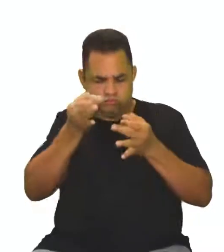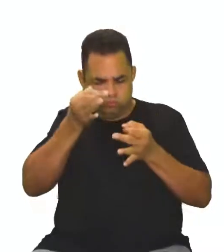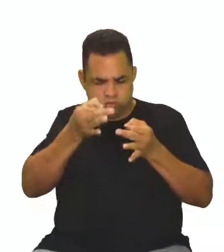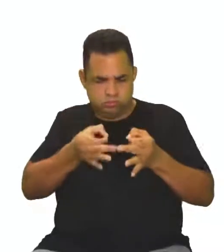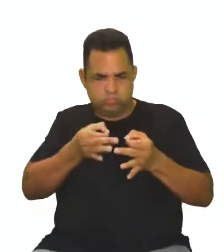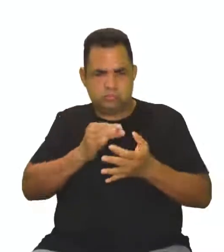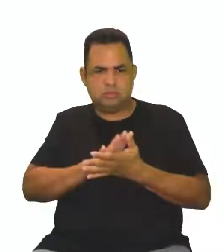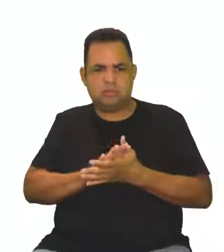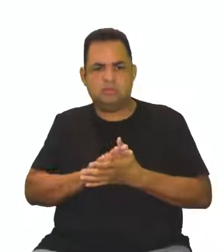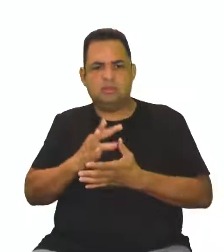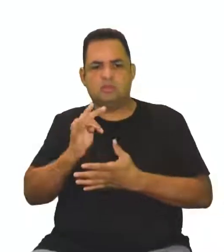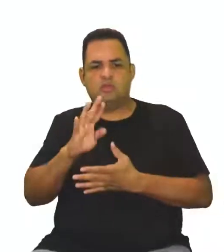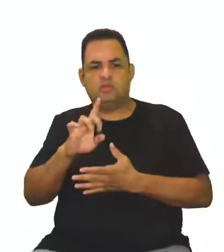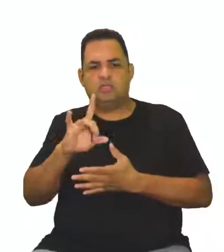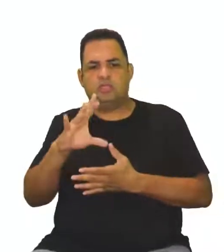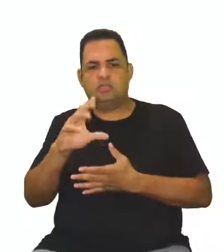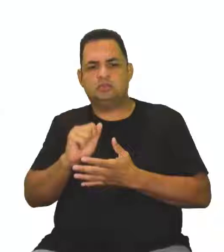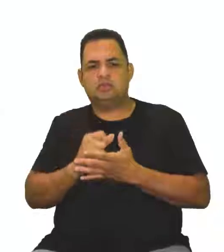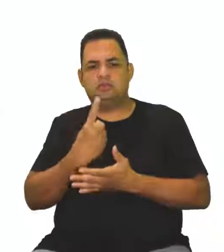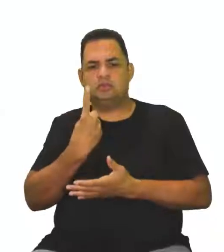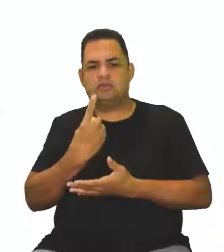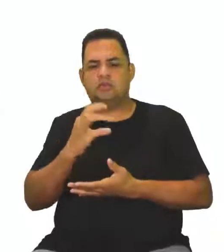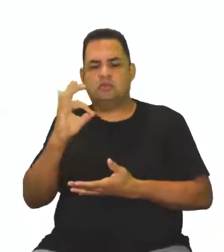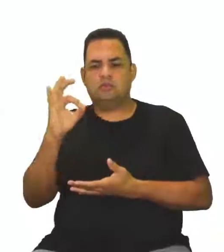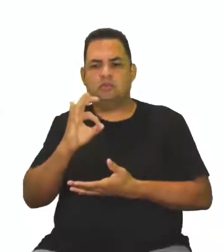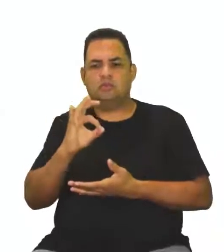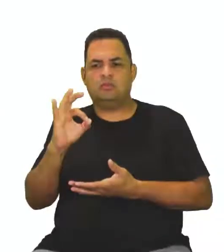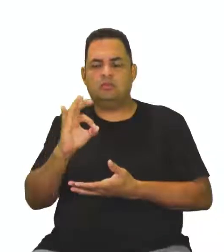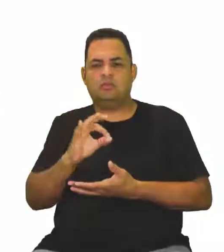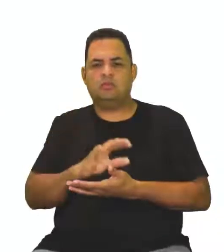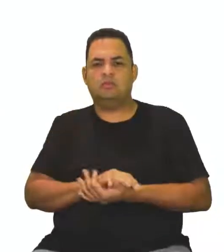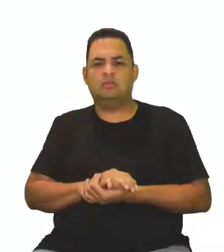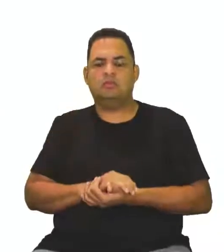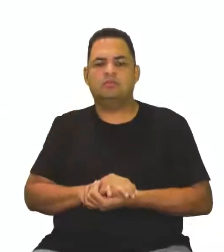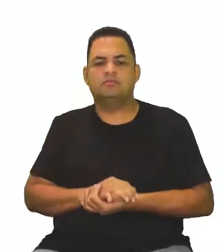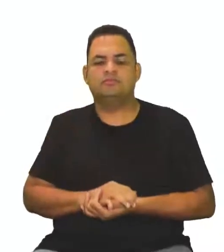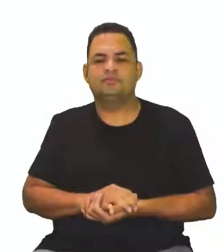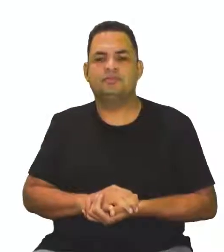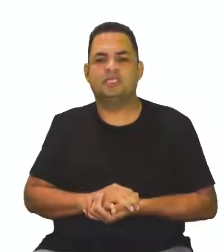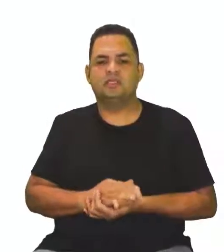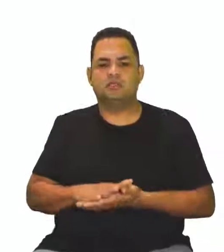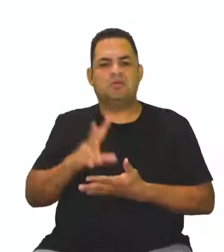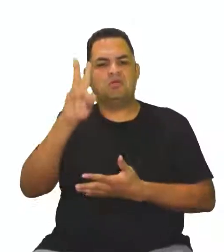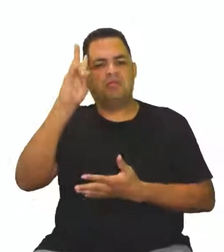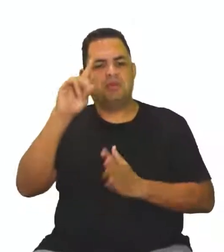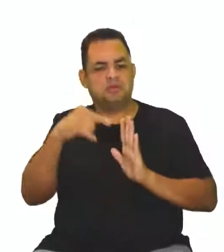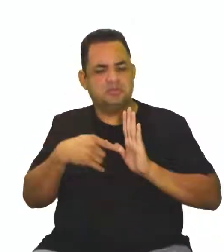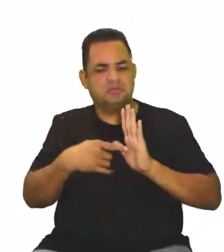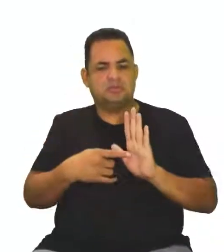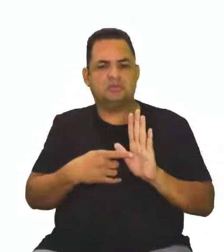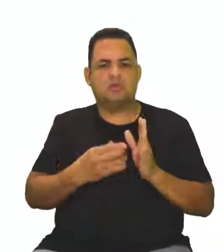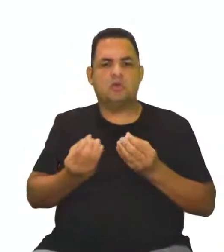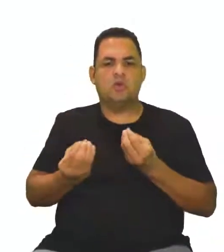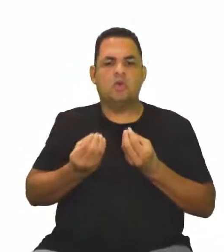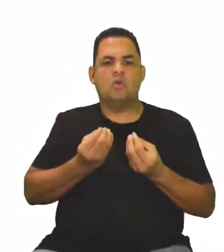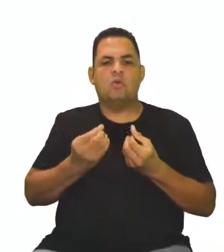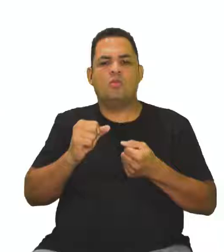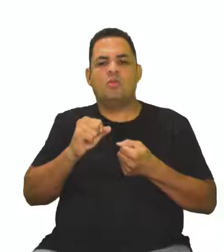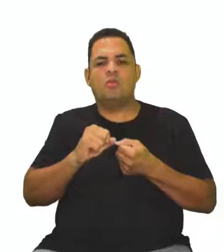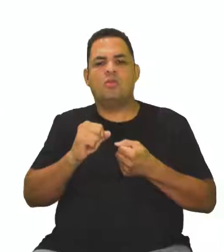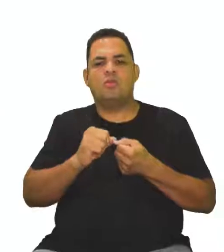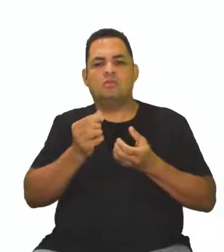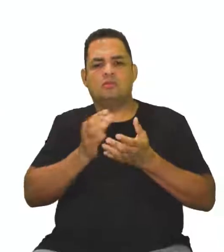tolerância de 1%, tá, pessoal? Isso aqui é só um pouquinho da história de como é feito essa questão